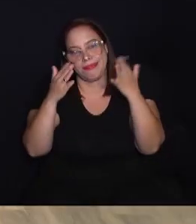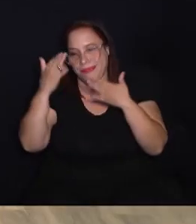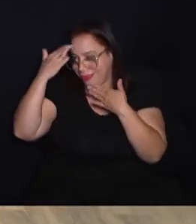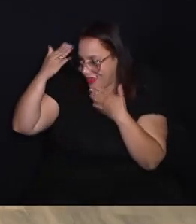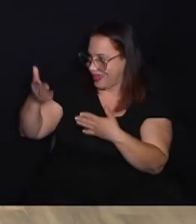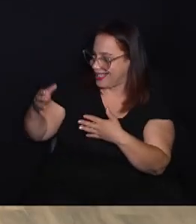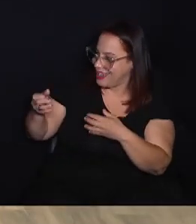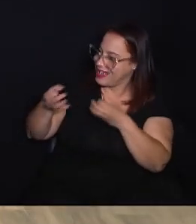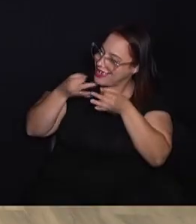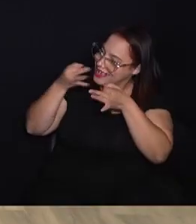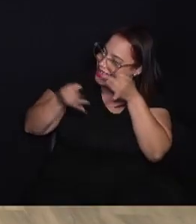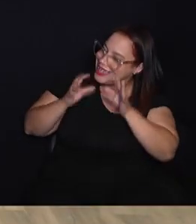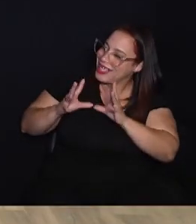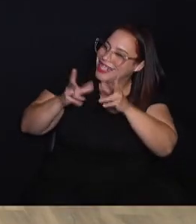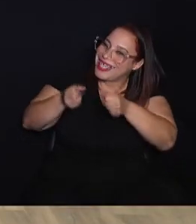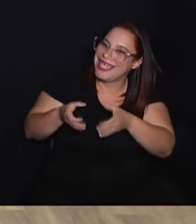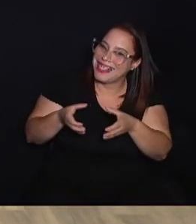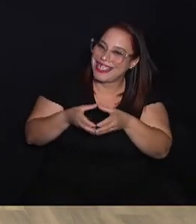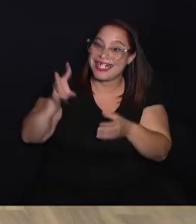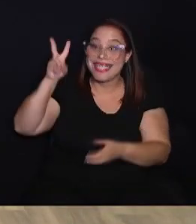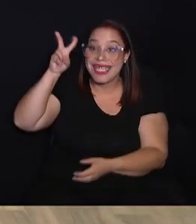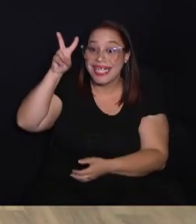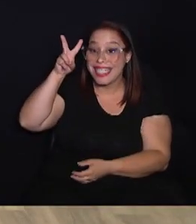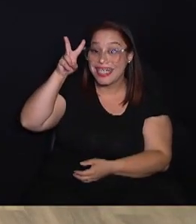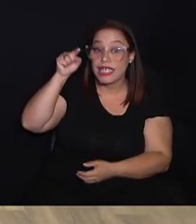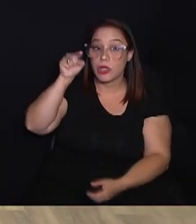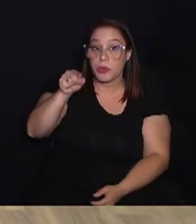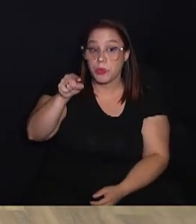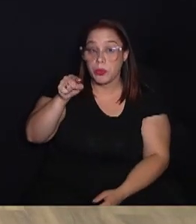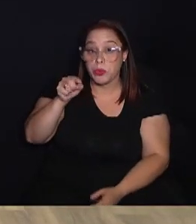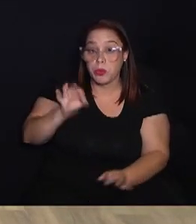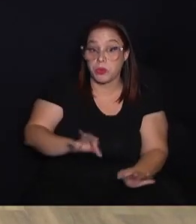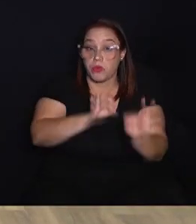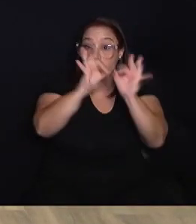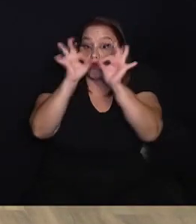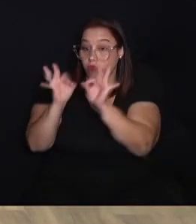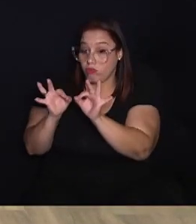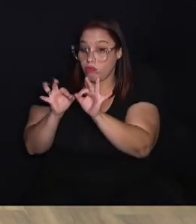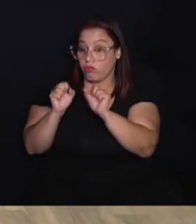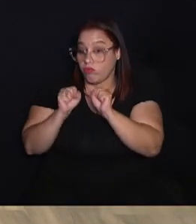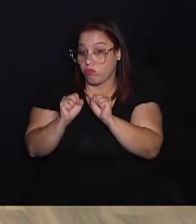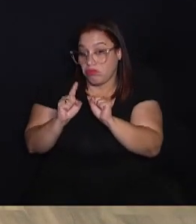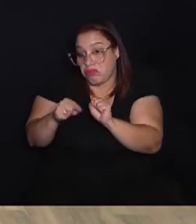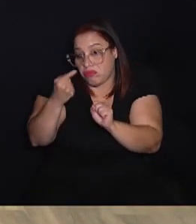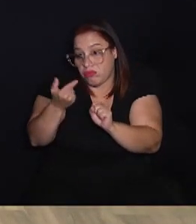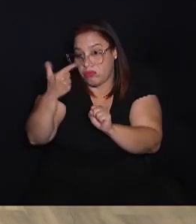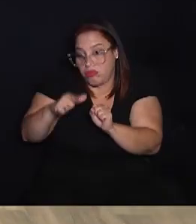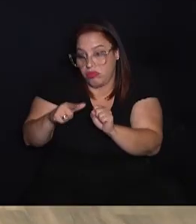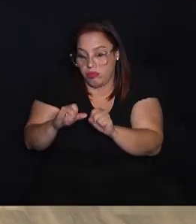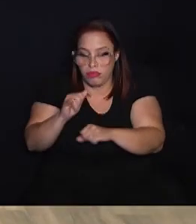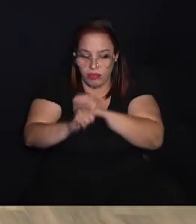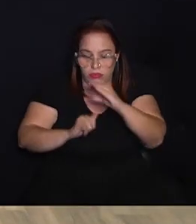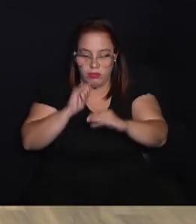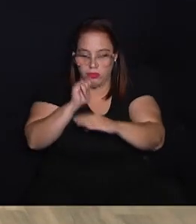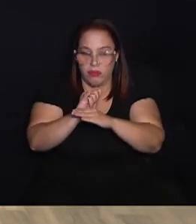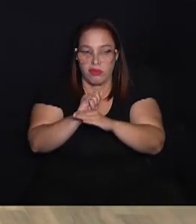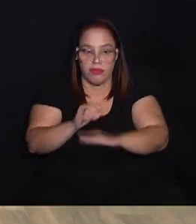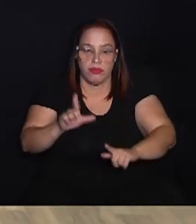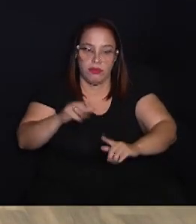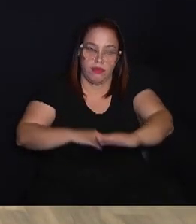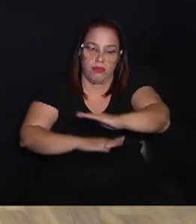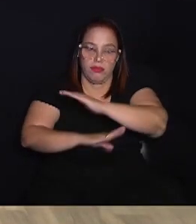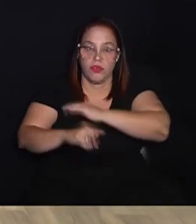mandatos. Aliás, eu queria cumprimentar a TV Câmara, viu? Pela cobertura, eu acho que é um serviço de utilidade